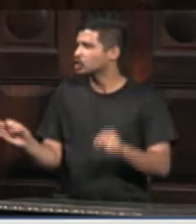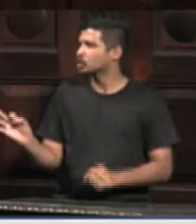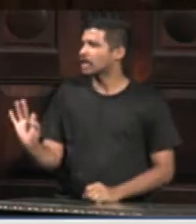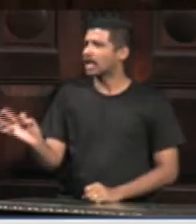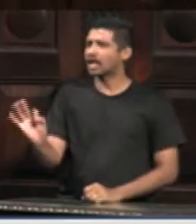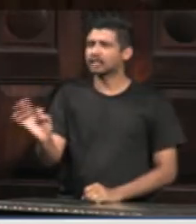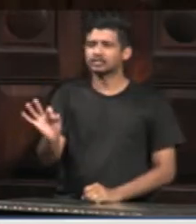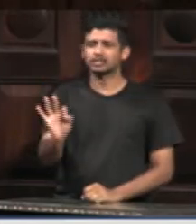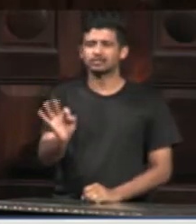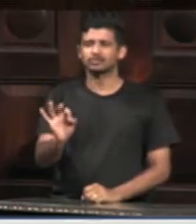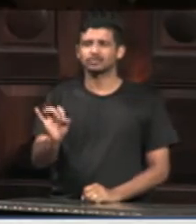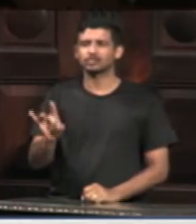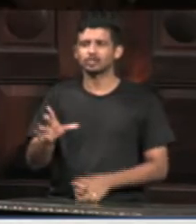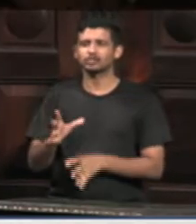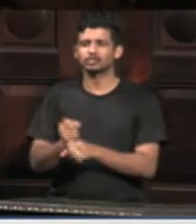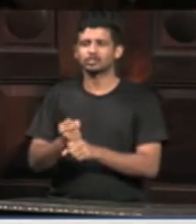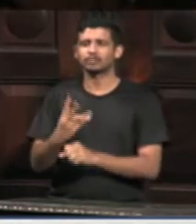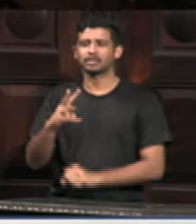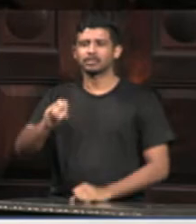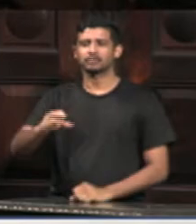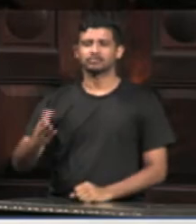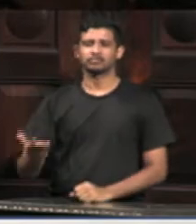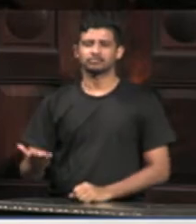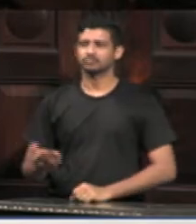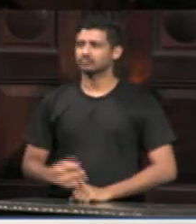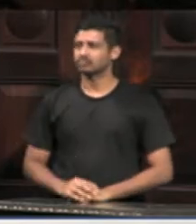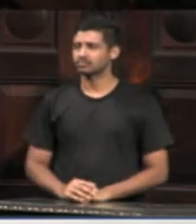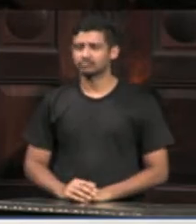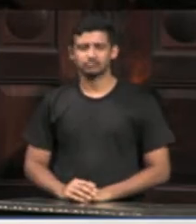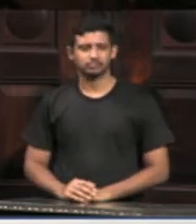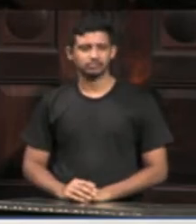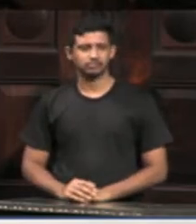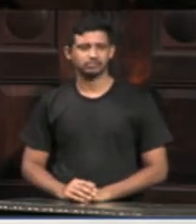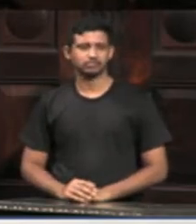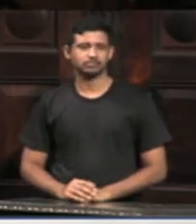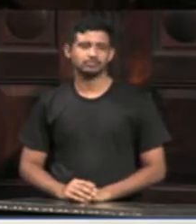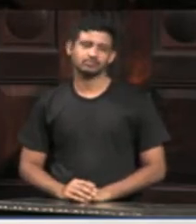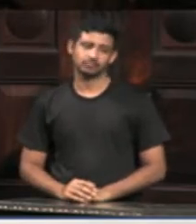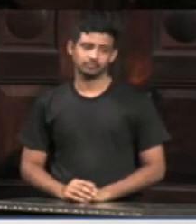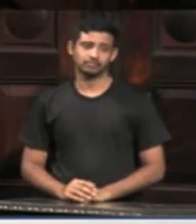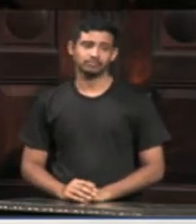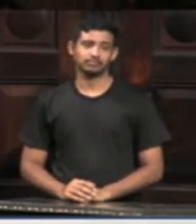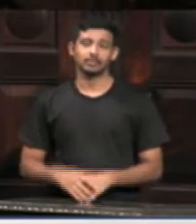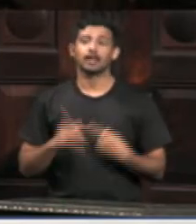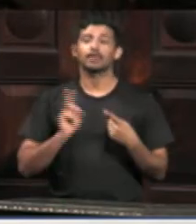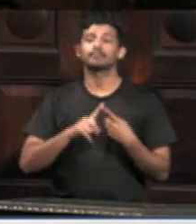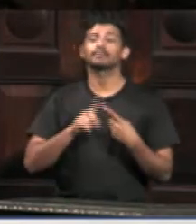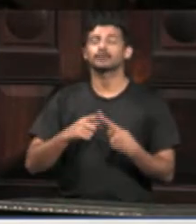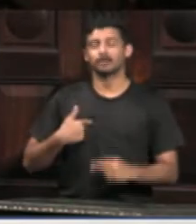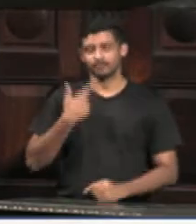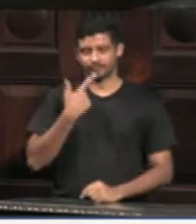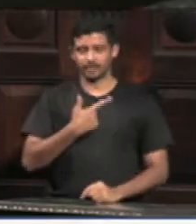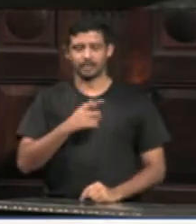nosso regimento interno. Pois não, deputado. Primeiro, Vossa Excelência sabe que